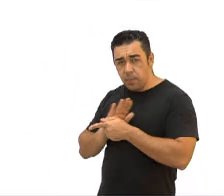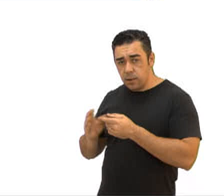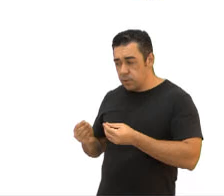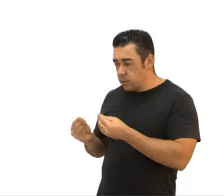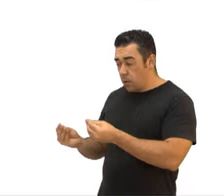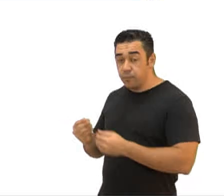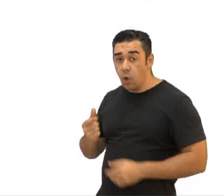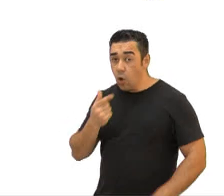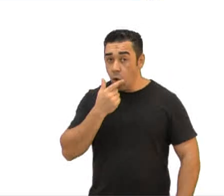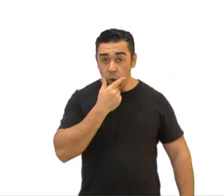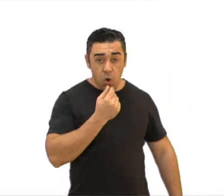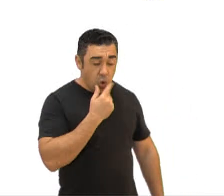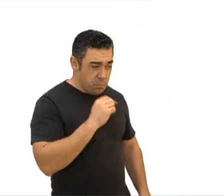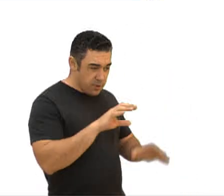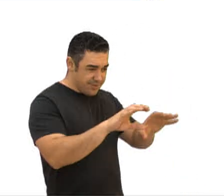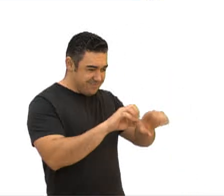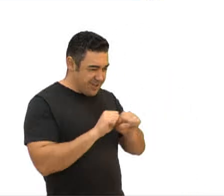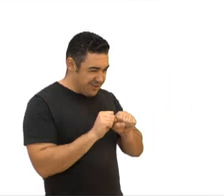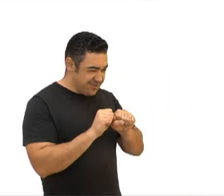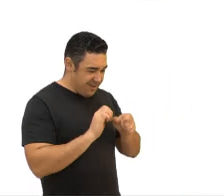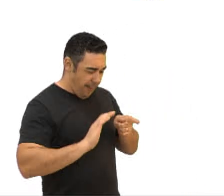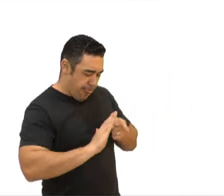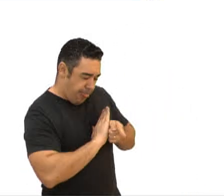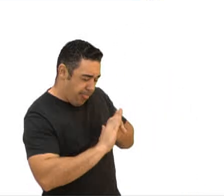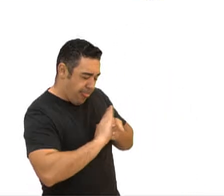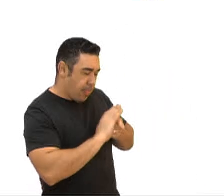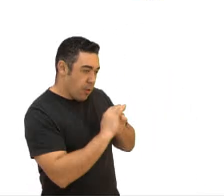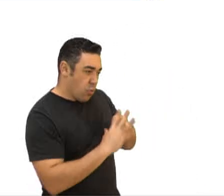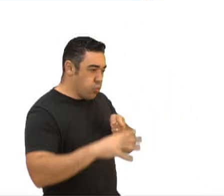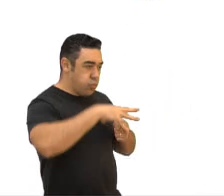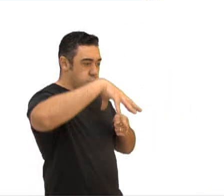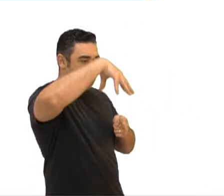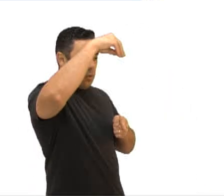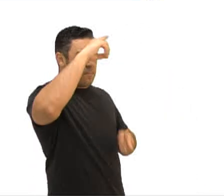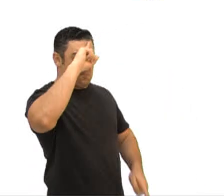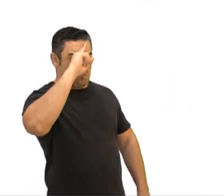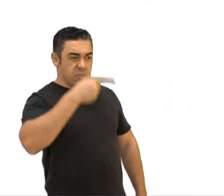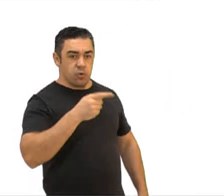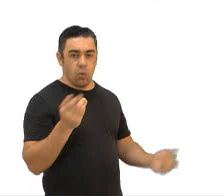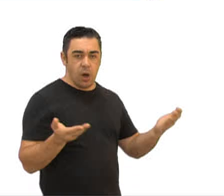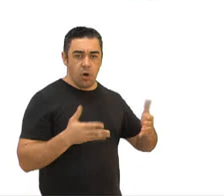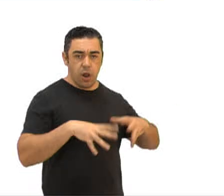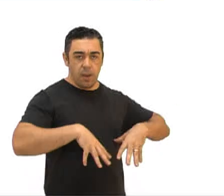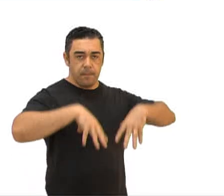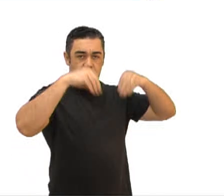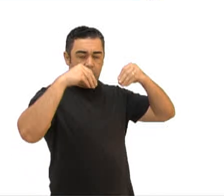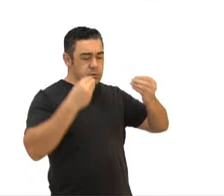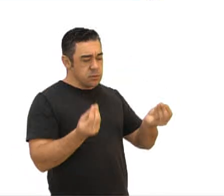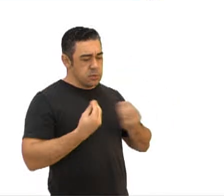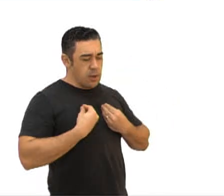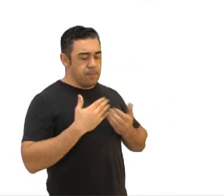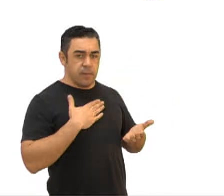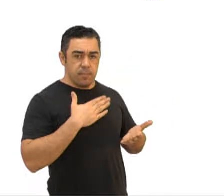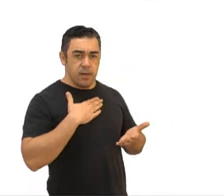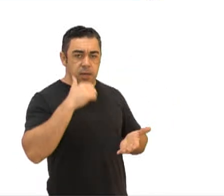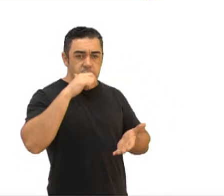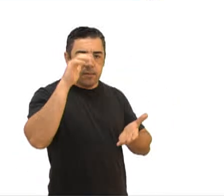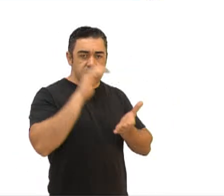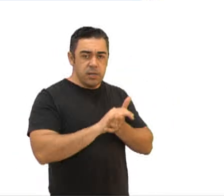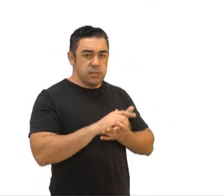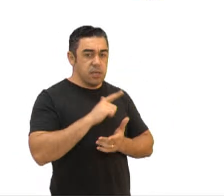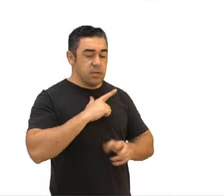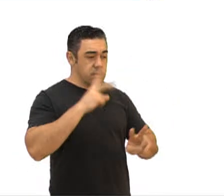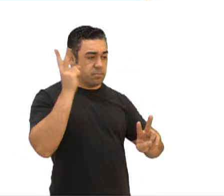ficha suja, pegou-a e fez o gênio aparecer. Ordenou que o palácio fosse dele e a princesa ficasse